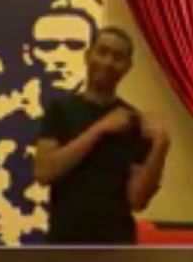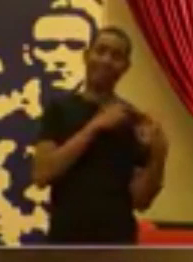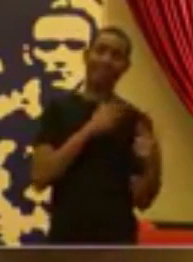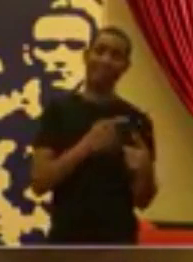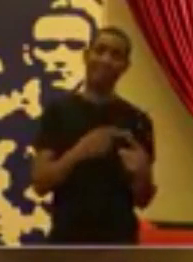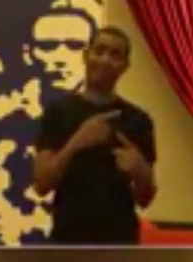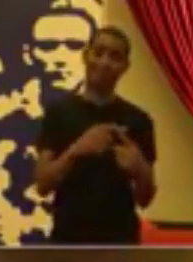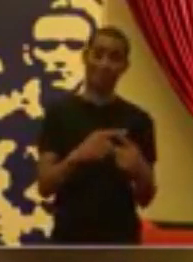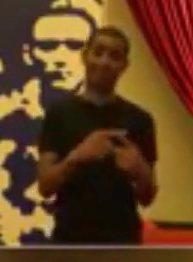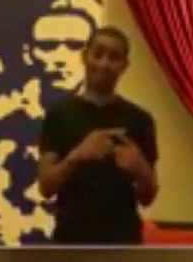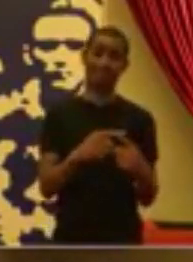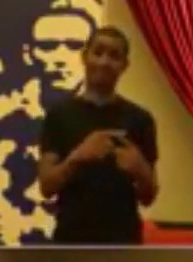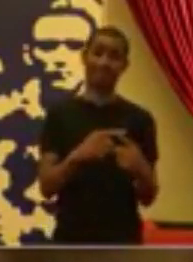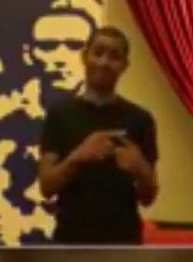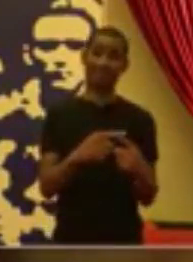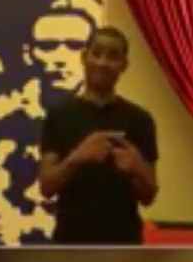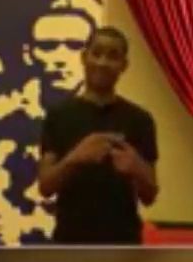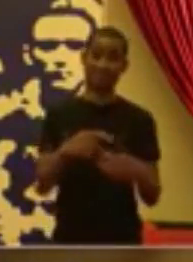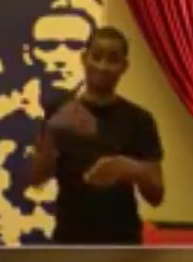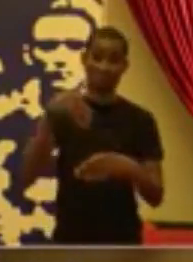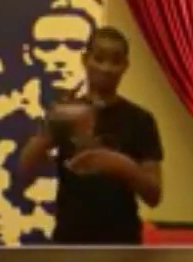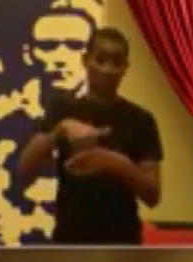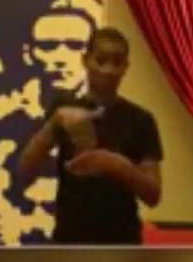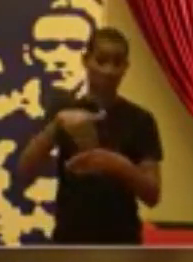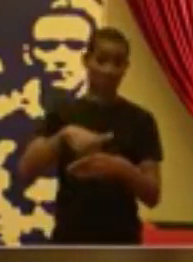porque as urnas